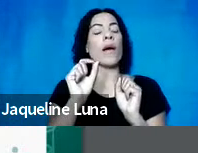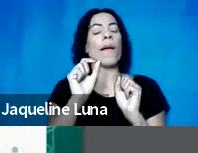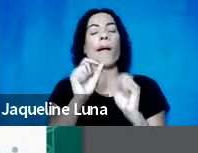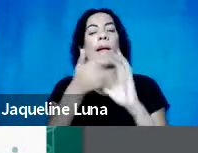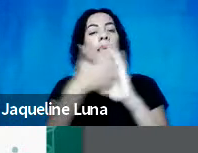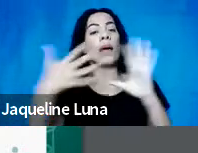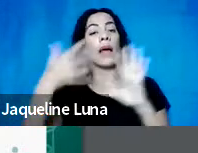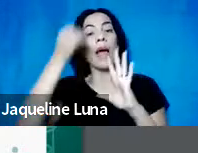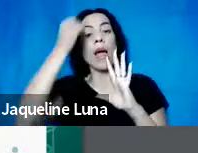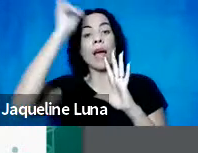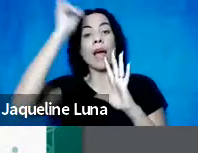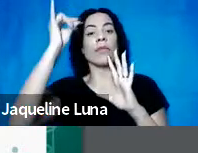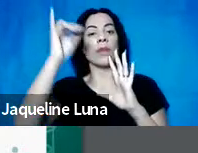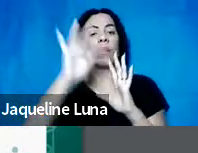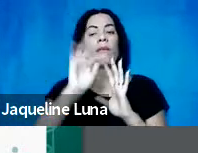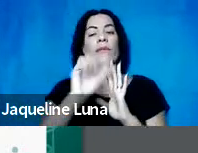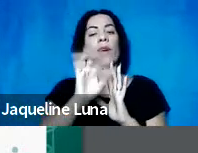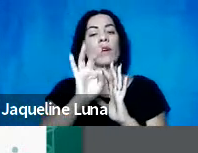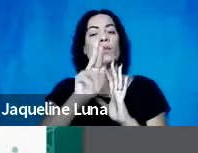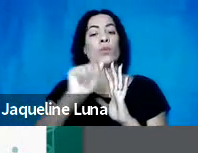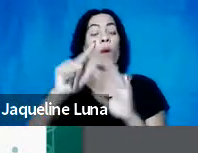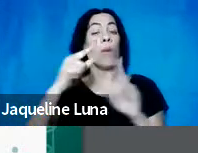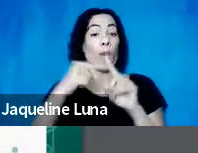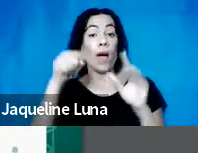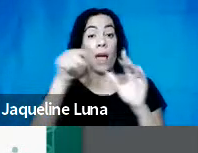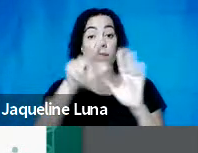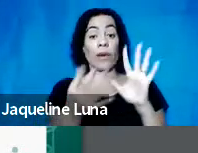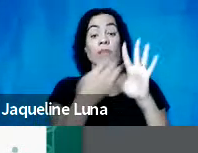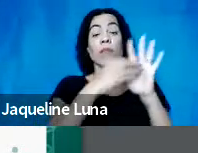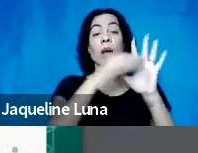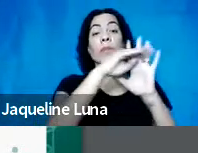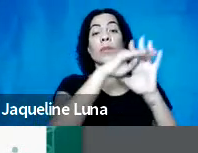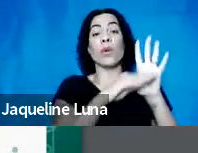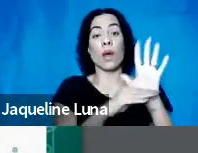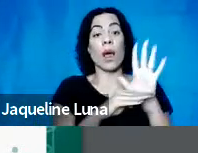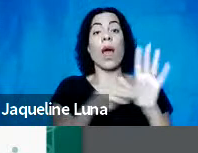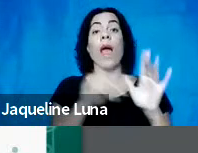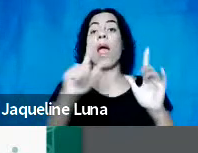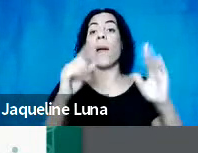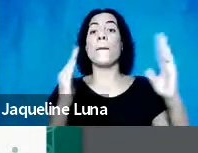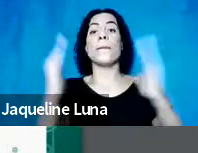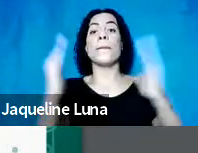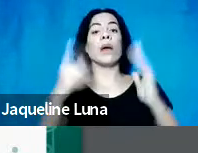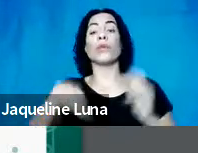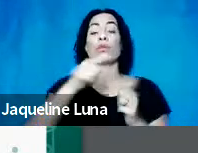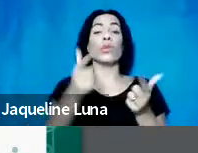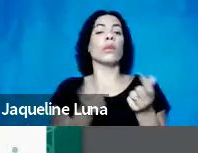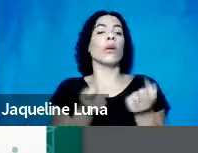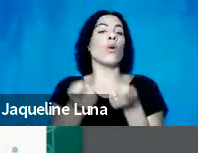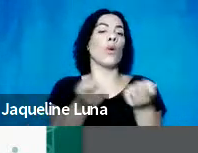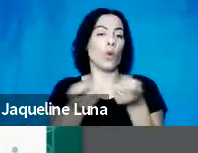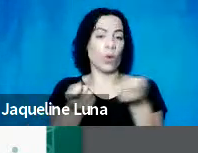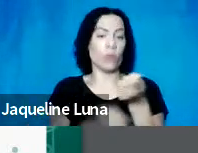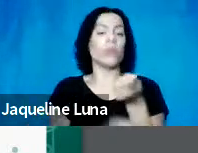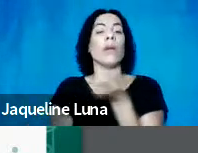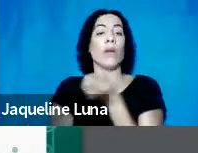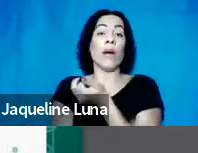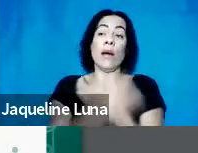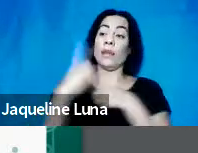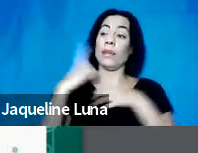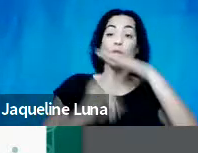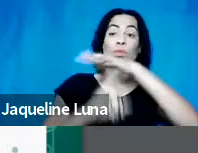entrar em programas que vão ser exibidos em prazos que a gente não controla, né? Porque, enfim, outras instituições estão entrando, estão